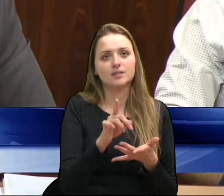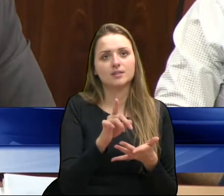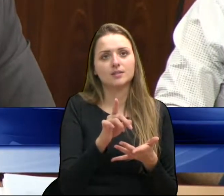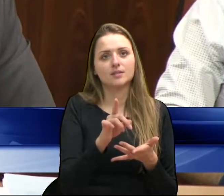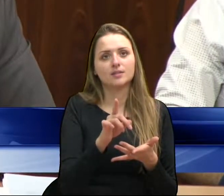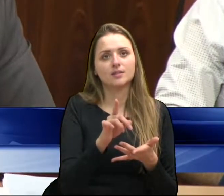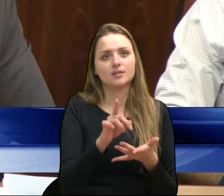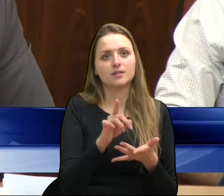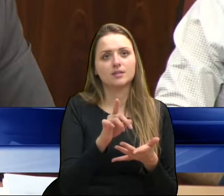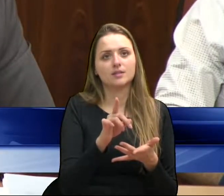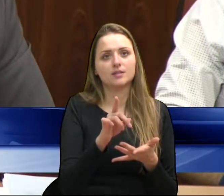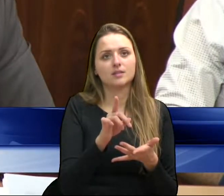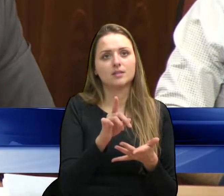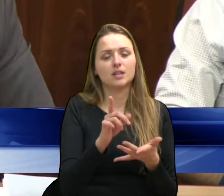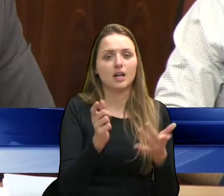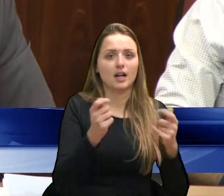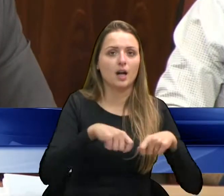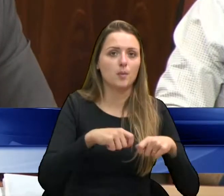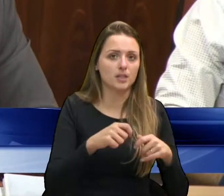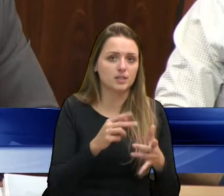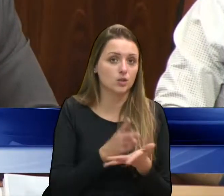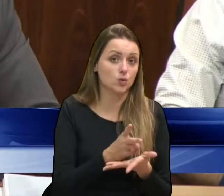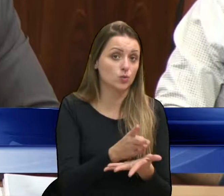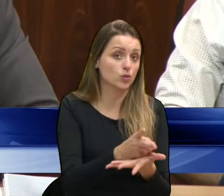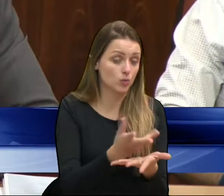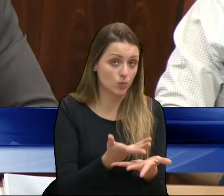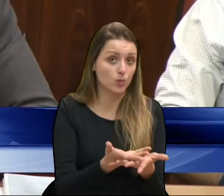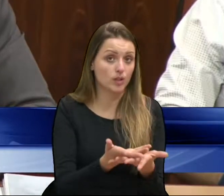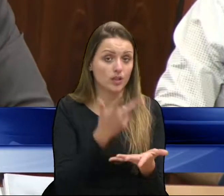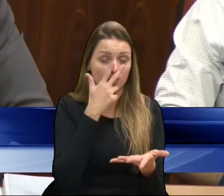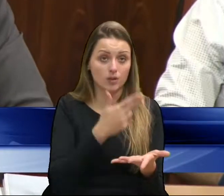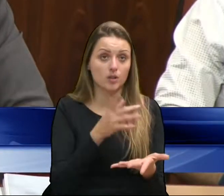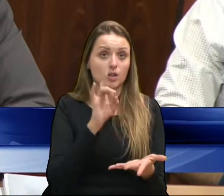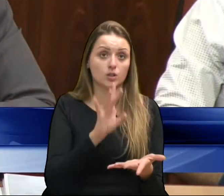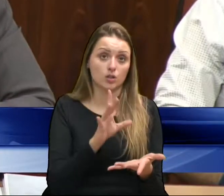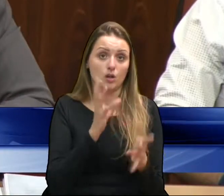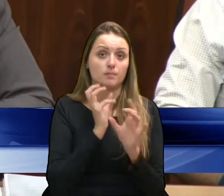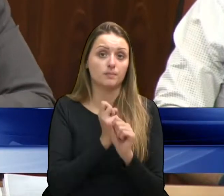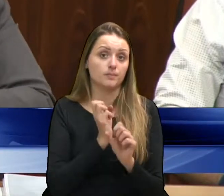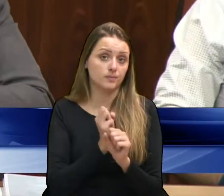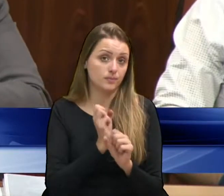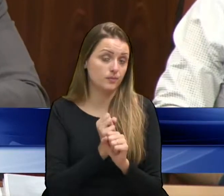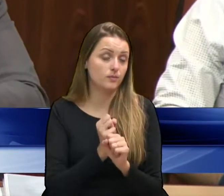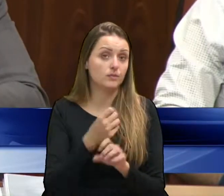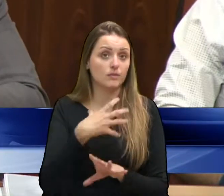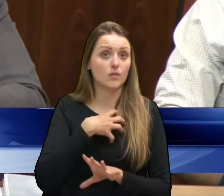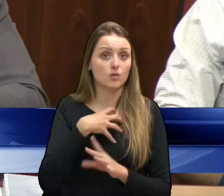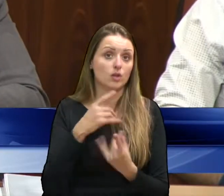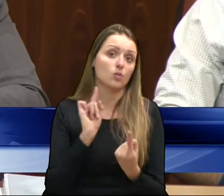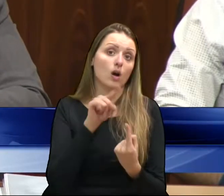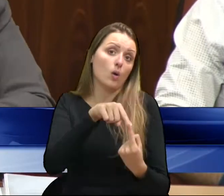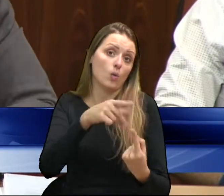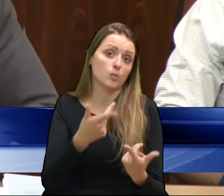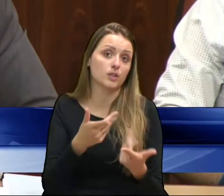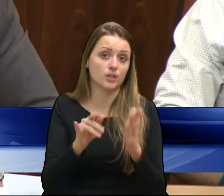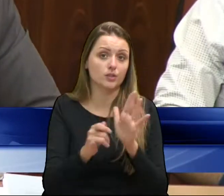o certame, a competitividade. Apenas ele atribui pontuação de forma ao objeto específico do